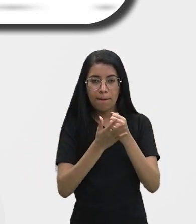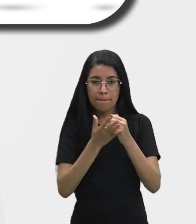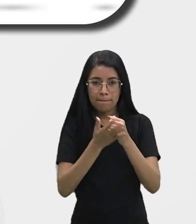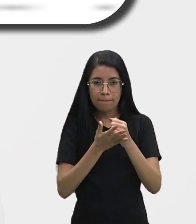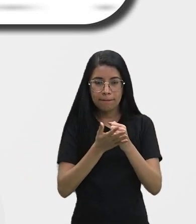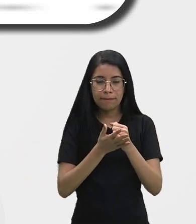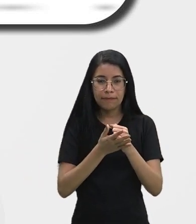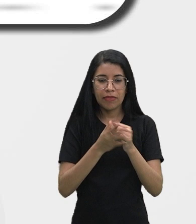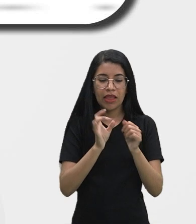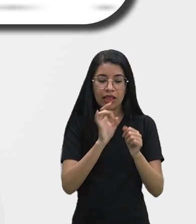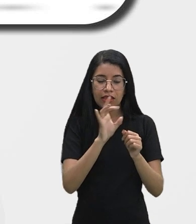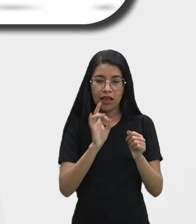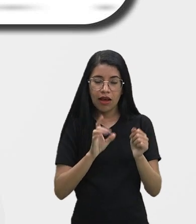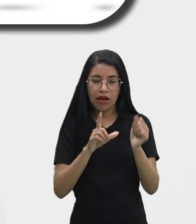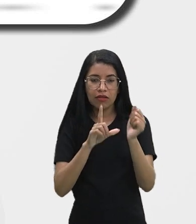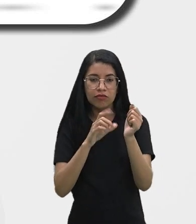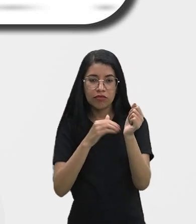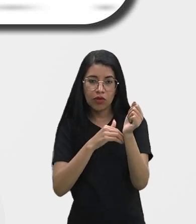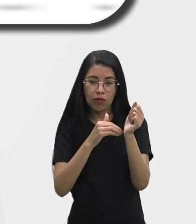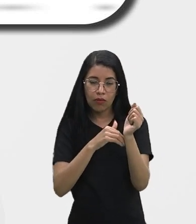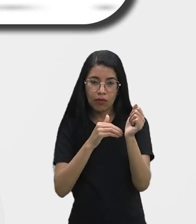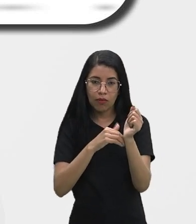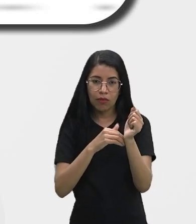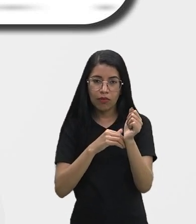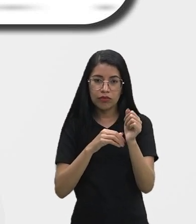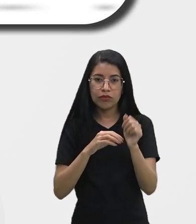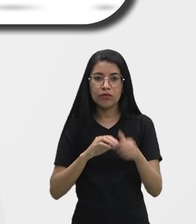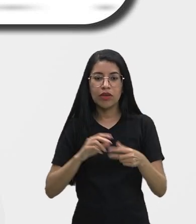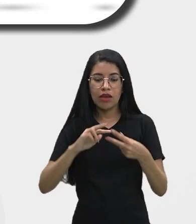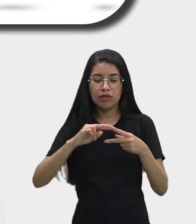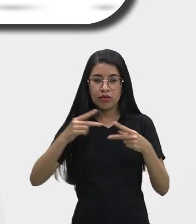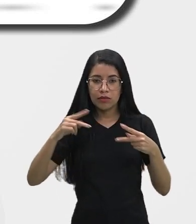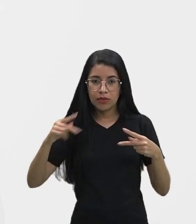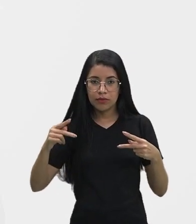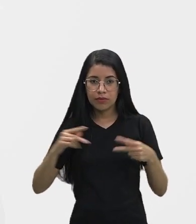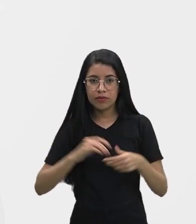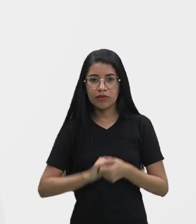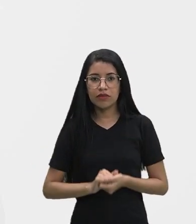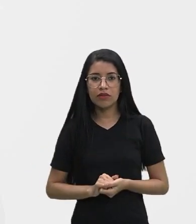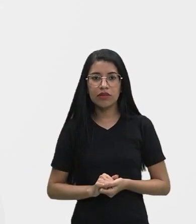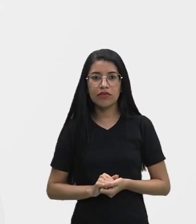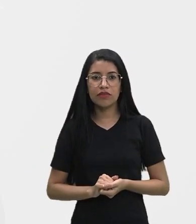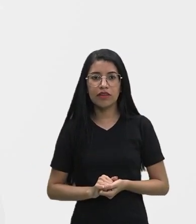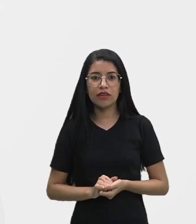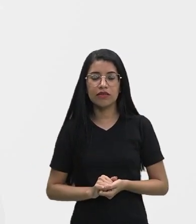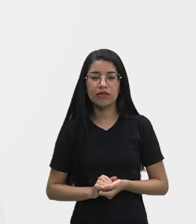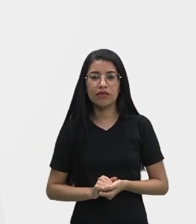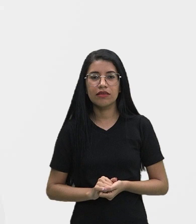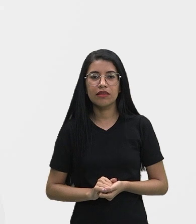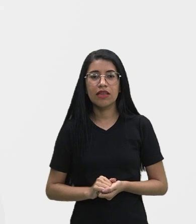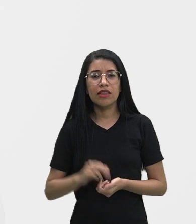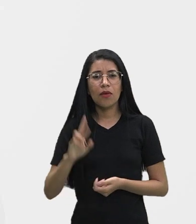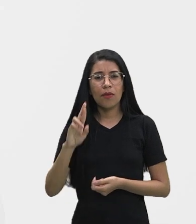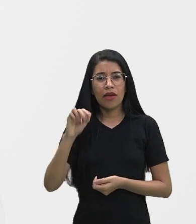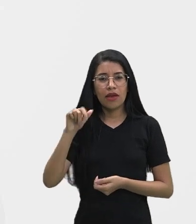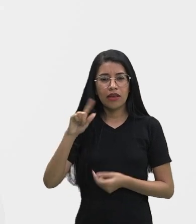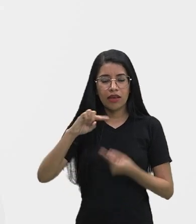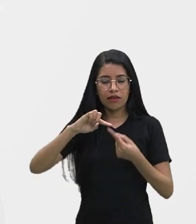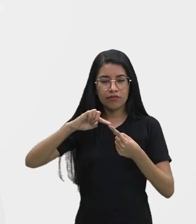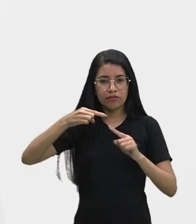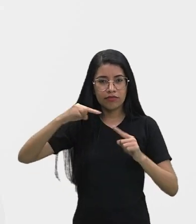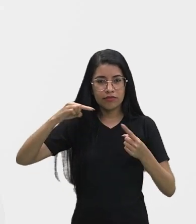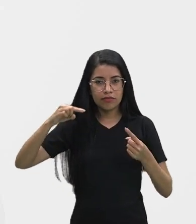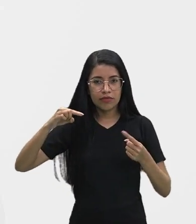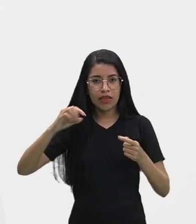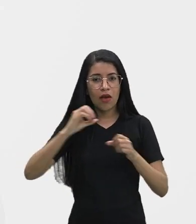cada uma vai ter um código que forma as redes de proteínas. Vamos falar do RNA para a gente concluir a nossa aula? O que é o RNA? O